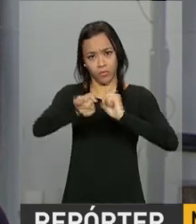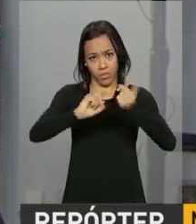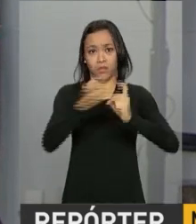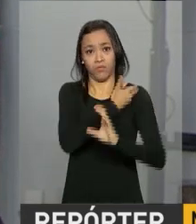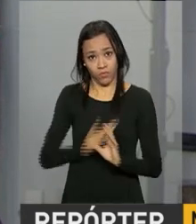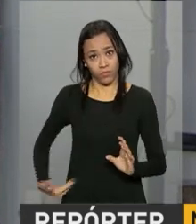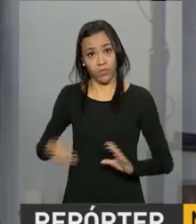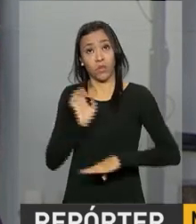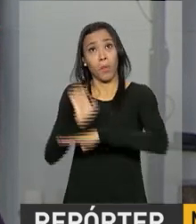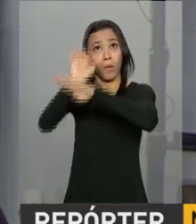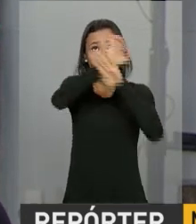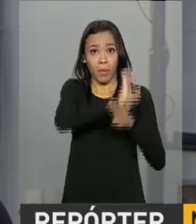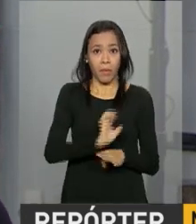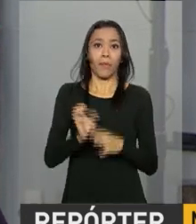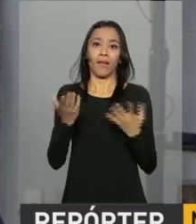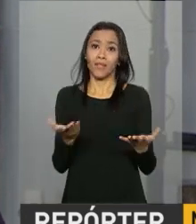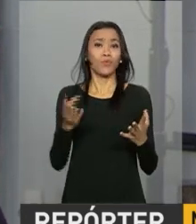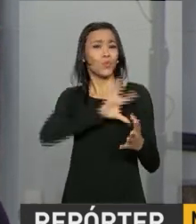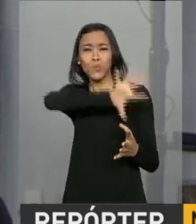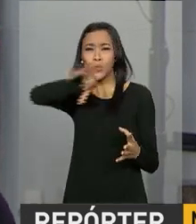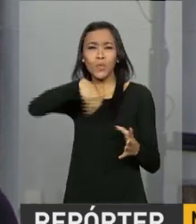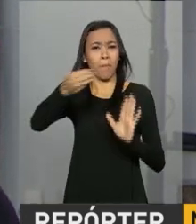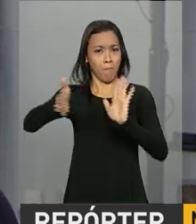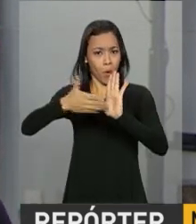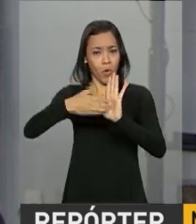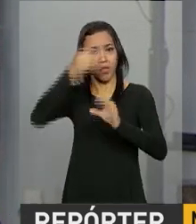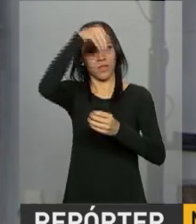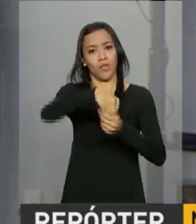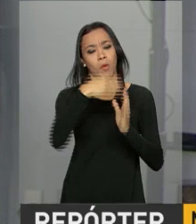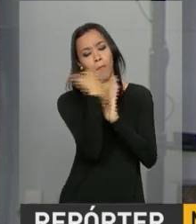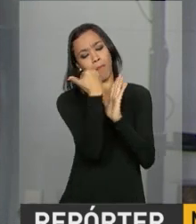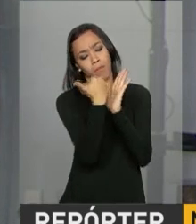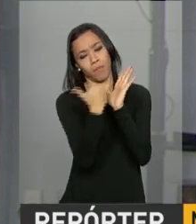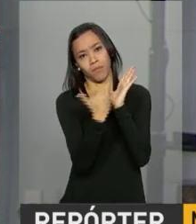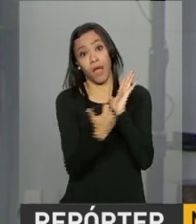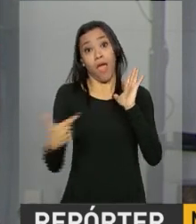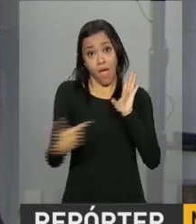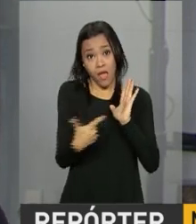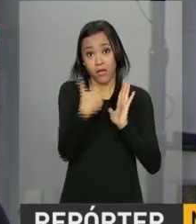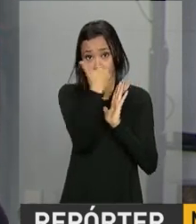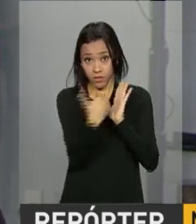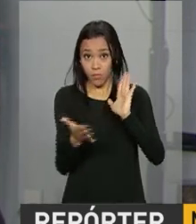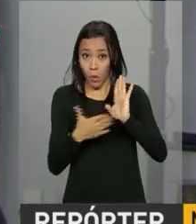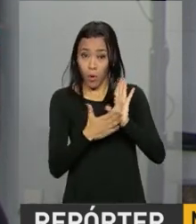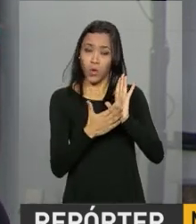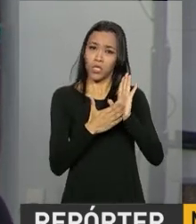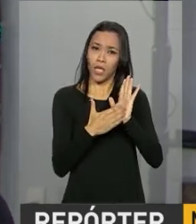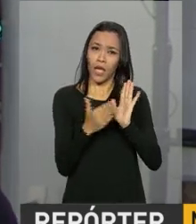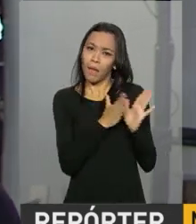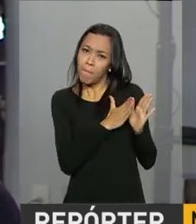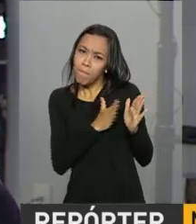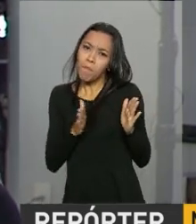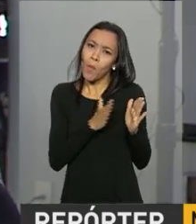Então essas propostas todas estão dentro desse documento e nós entendemos também que isso são propostas de médio e longo prazo